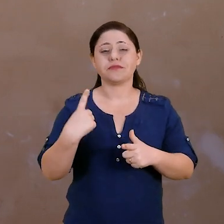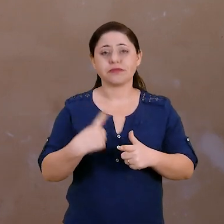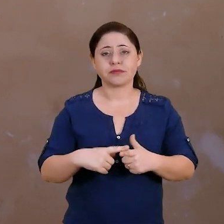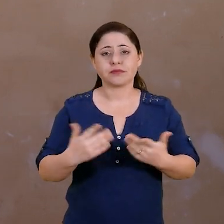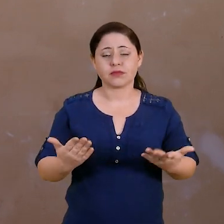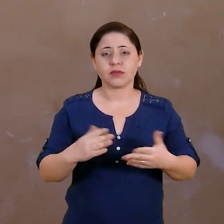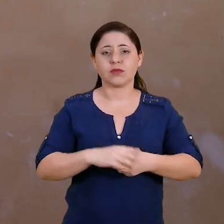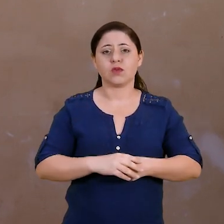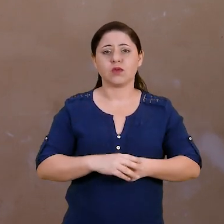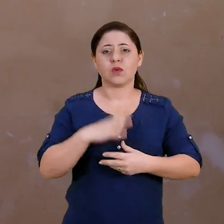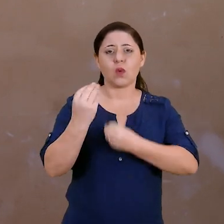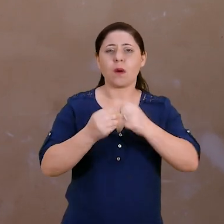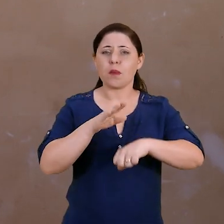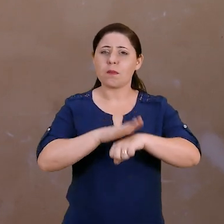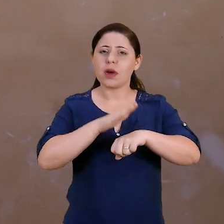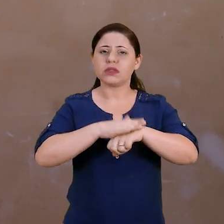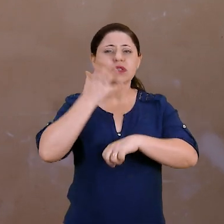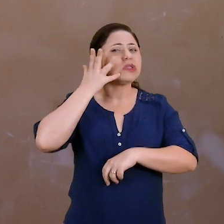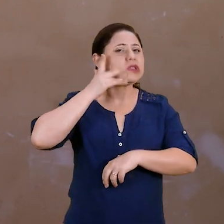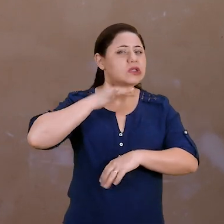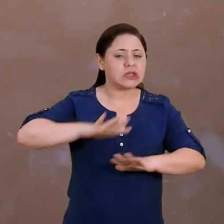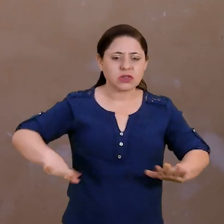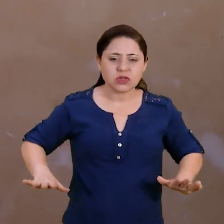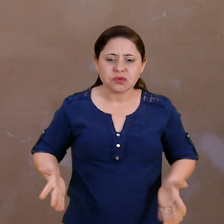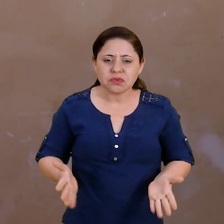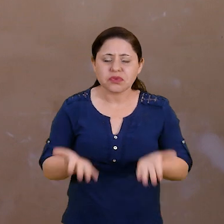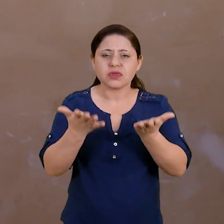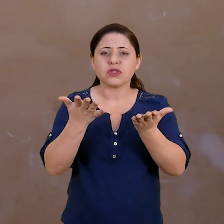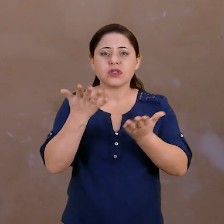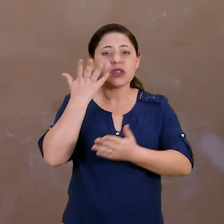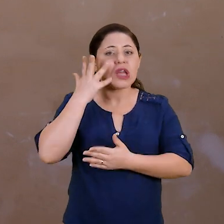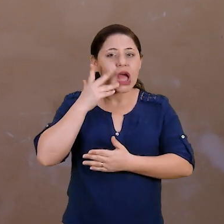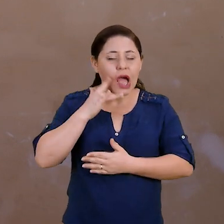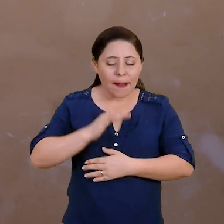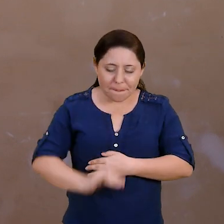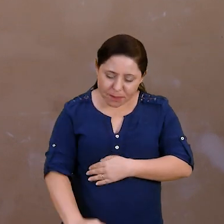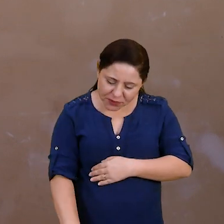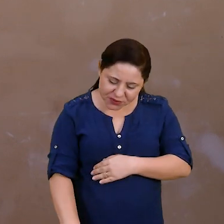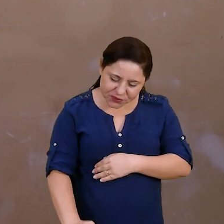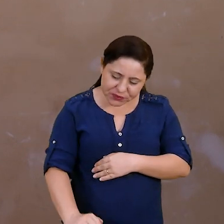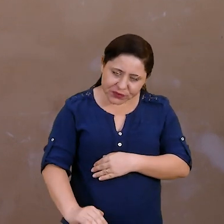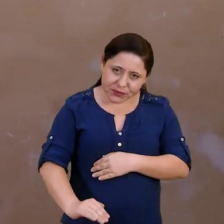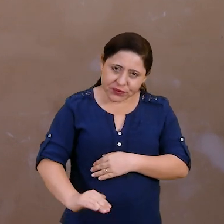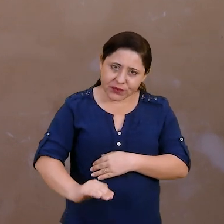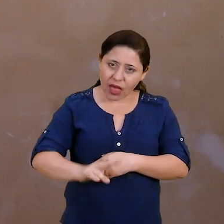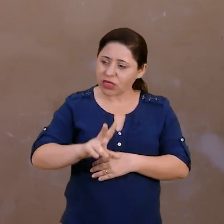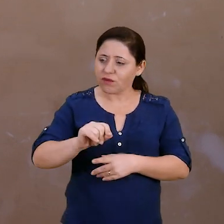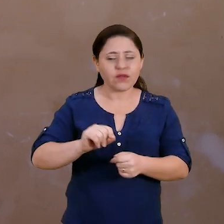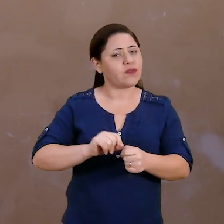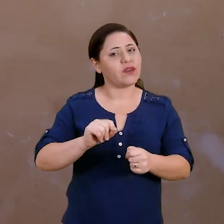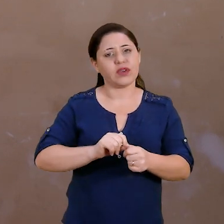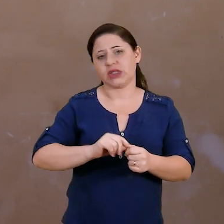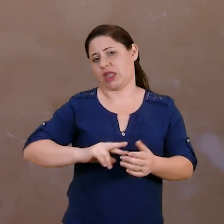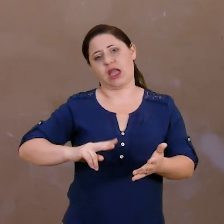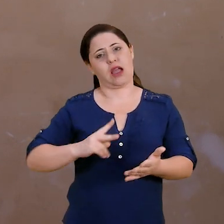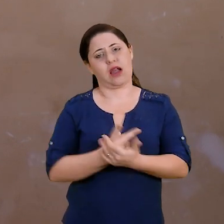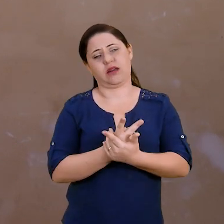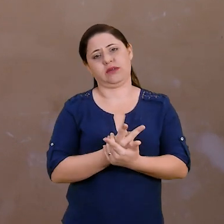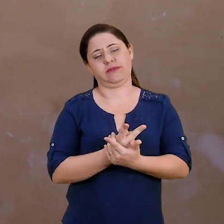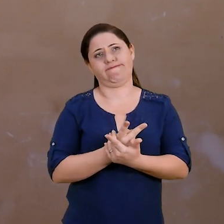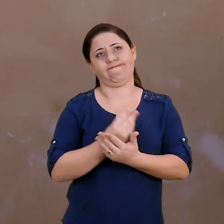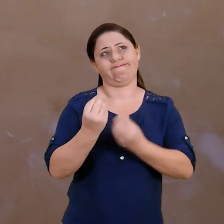de ser abordado porque enquanto mais as crianças são incentivadas na infância, elas